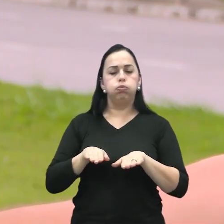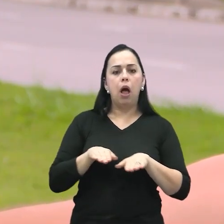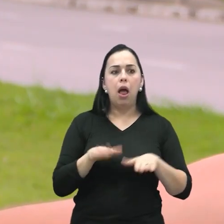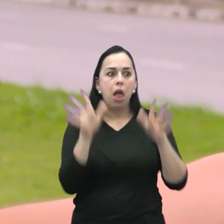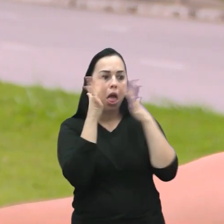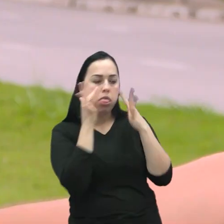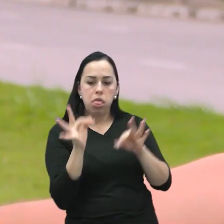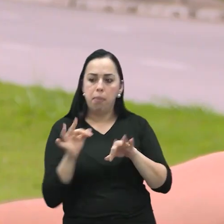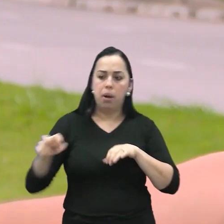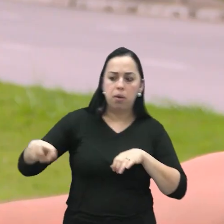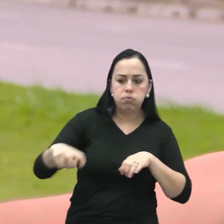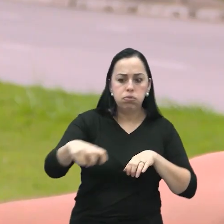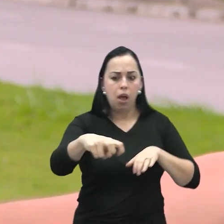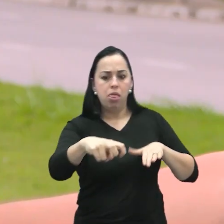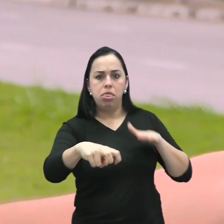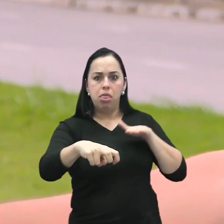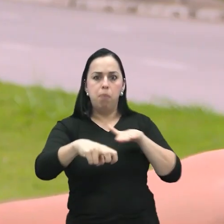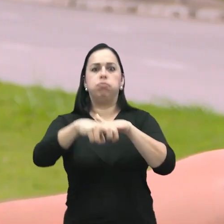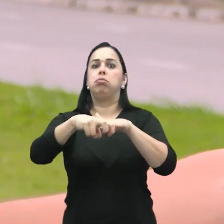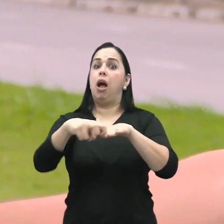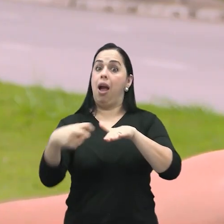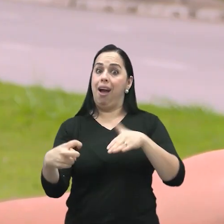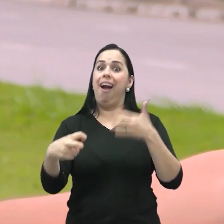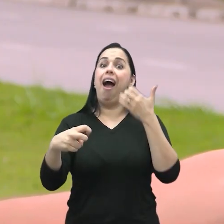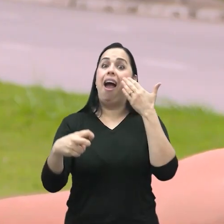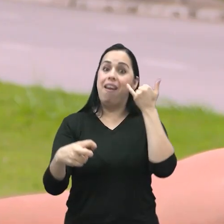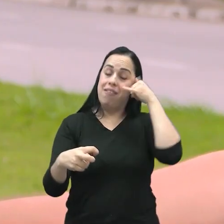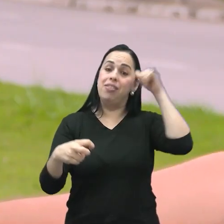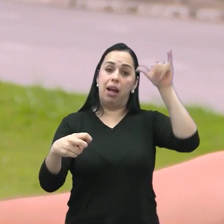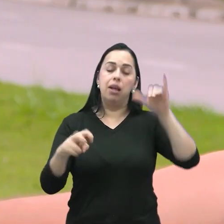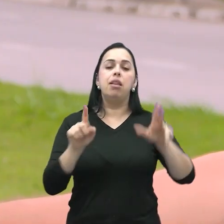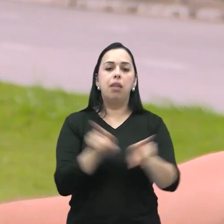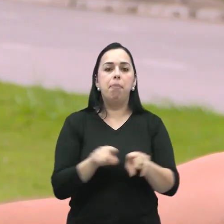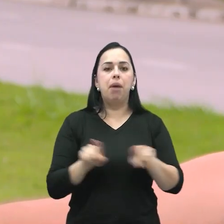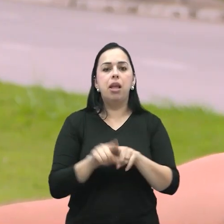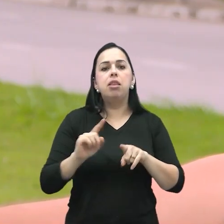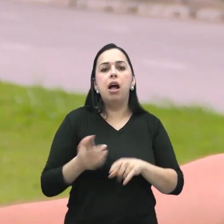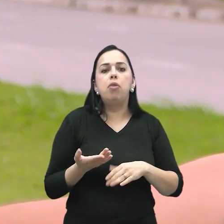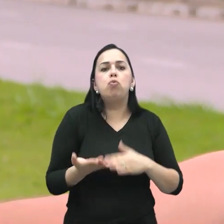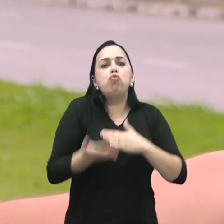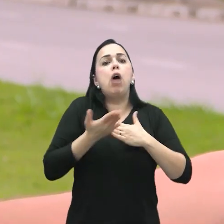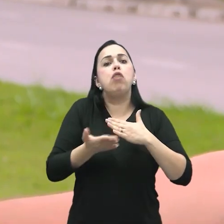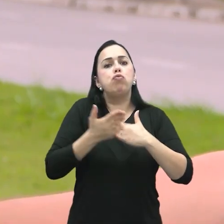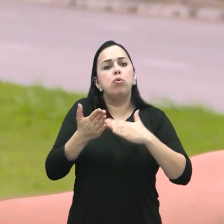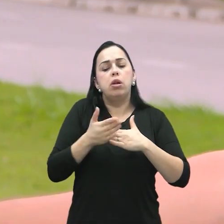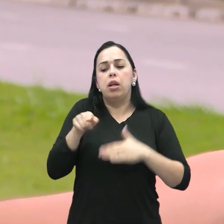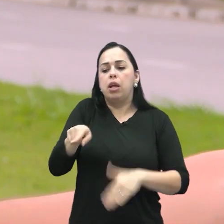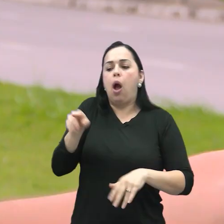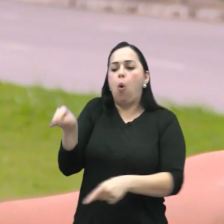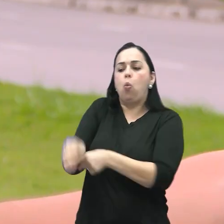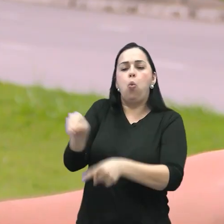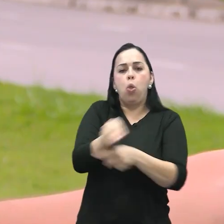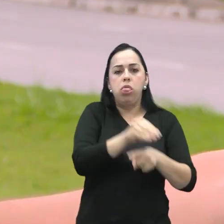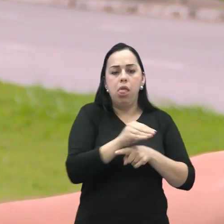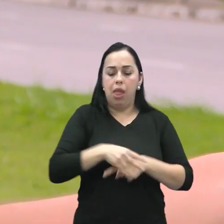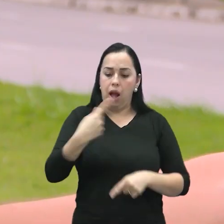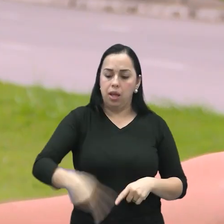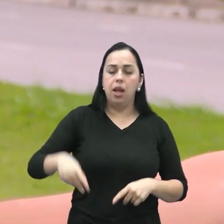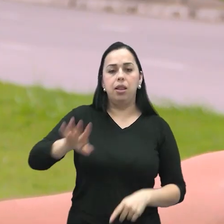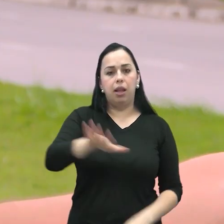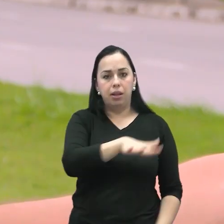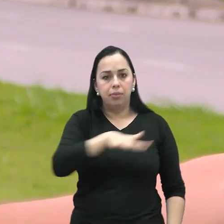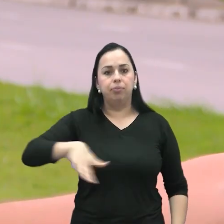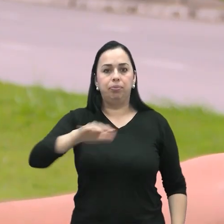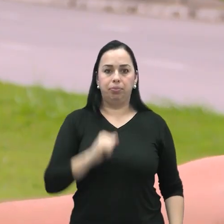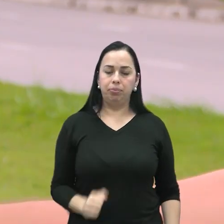né, para que não ocorra o atropelamento desses animais e nos ajude na conservação desses animais que estão aqui na